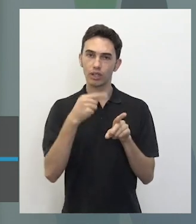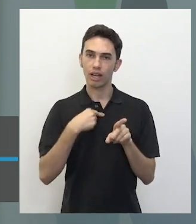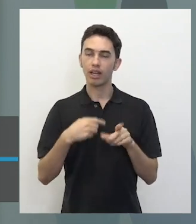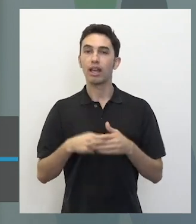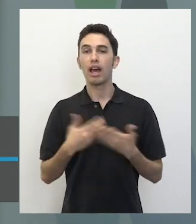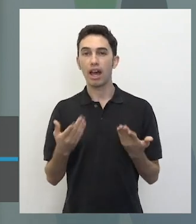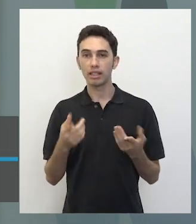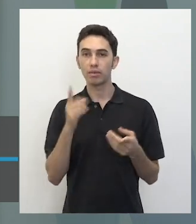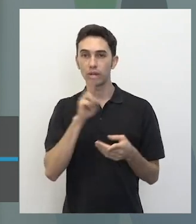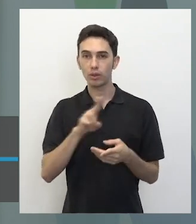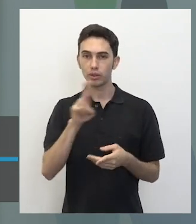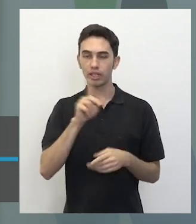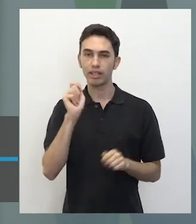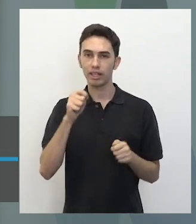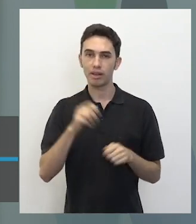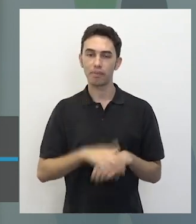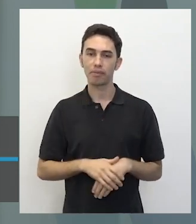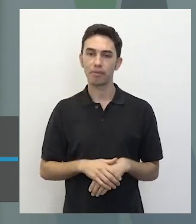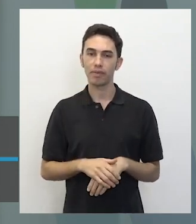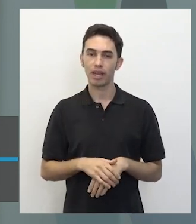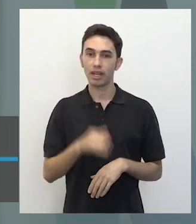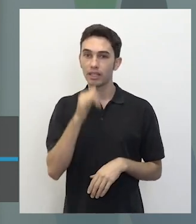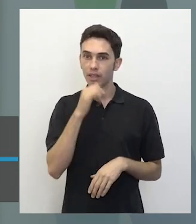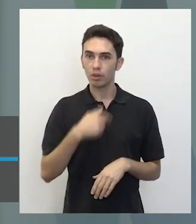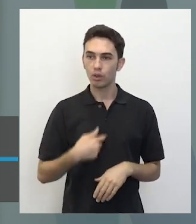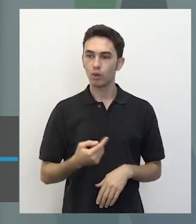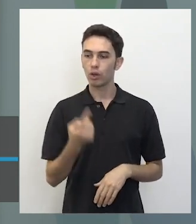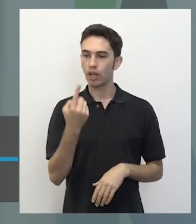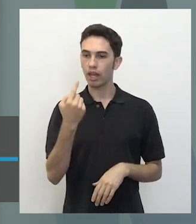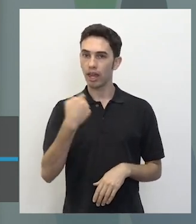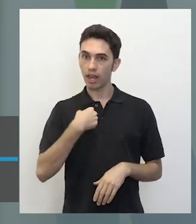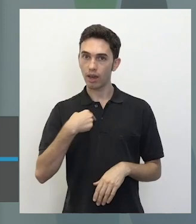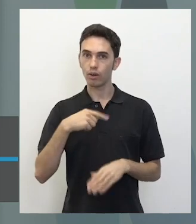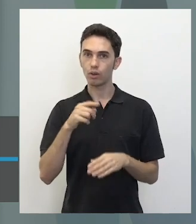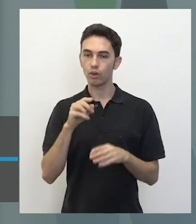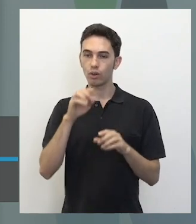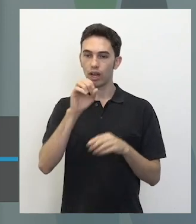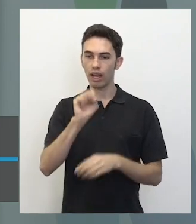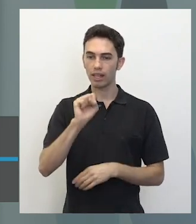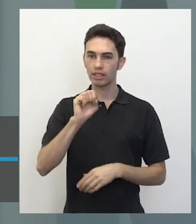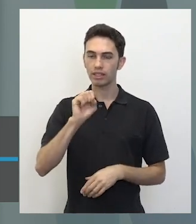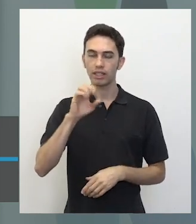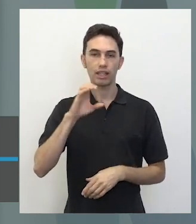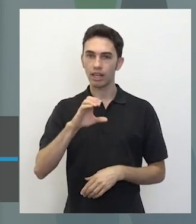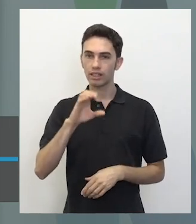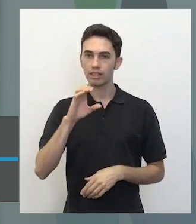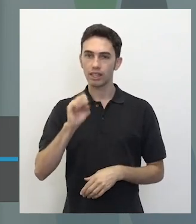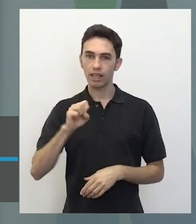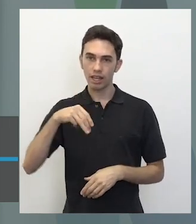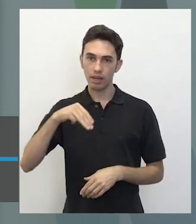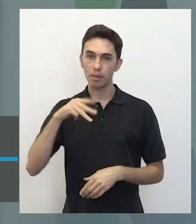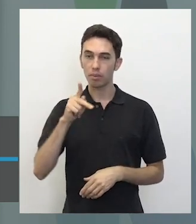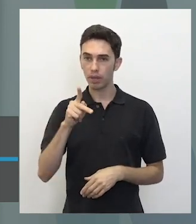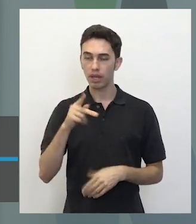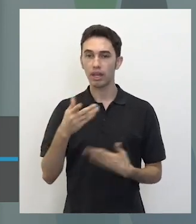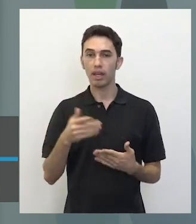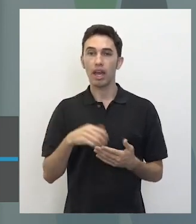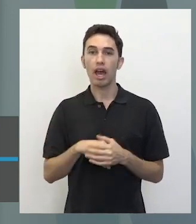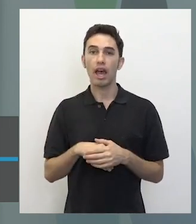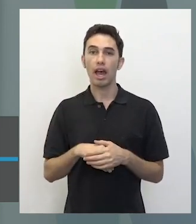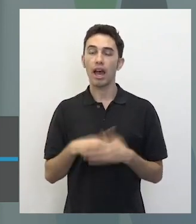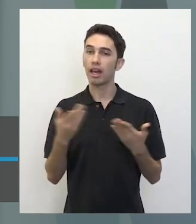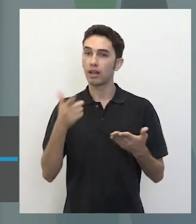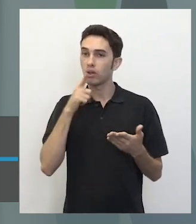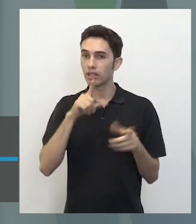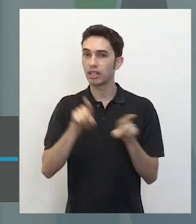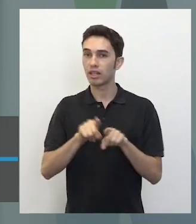CMSP também, mas dá mais trabalho para achar, porque é muita coisa. Agora, se você coloca esses que a gente indica aqui, além do eu no CMSP,